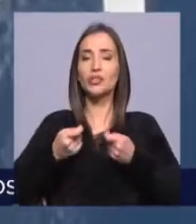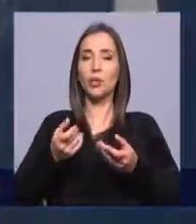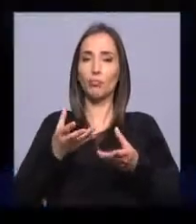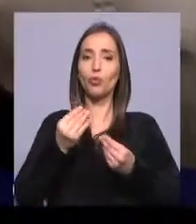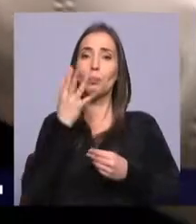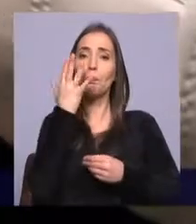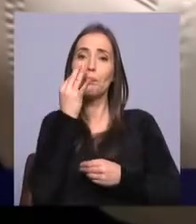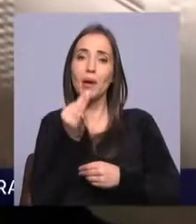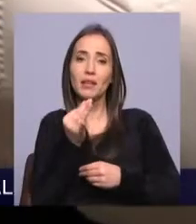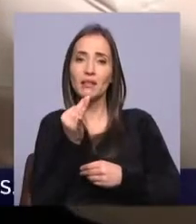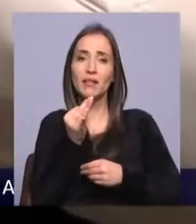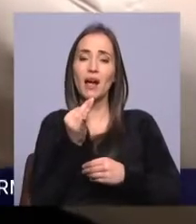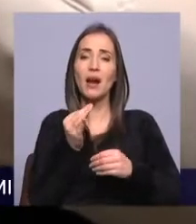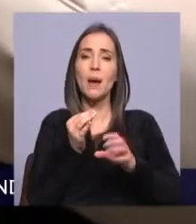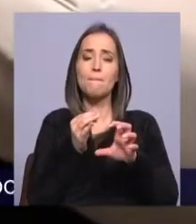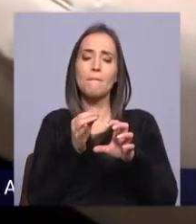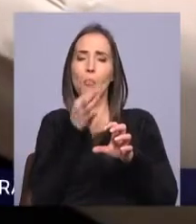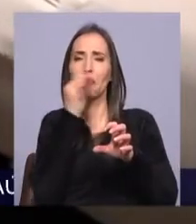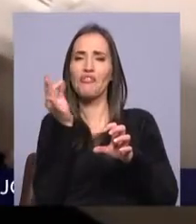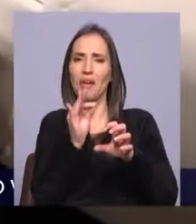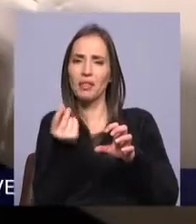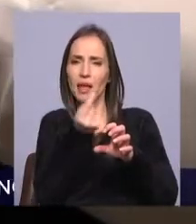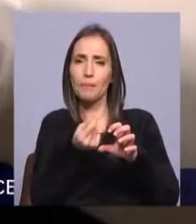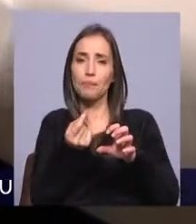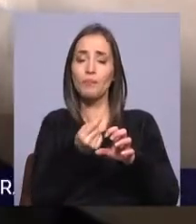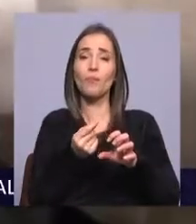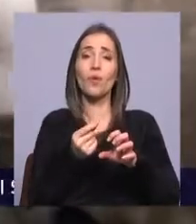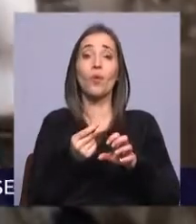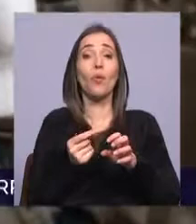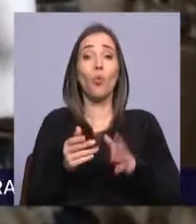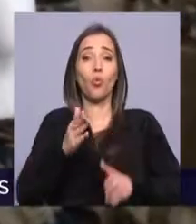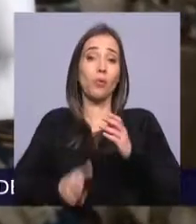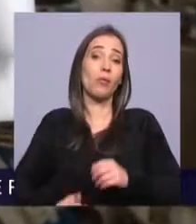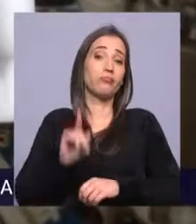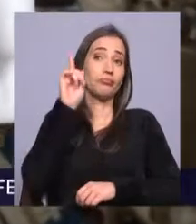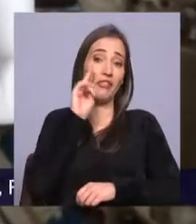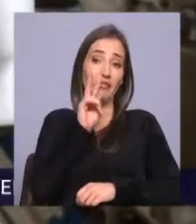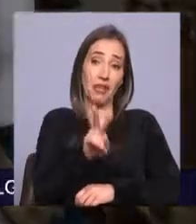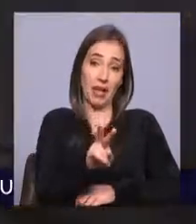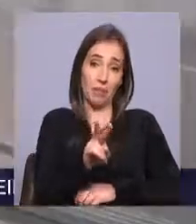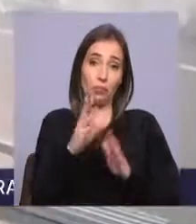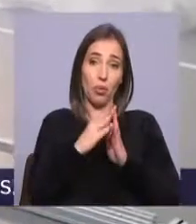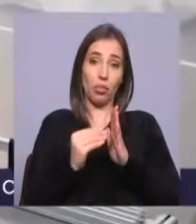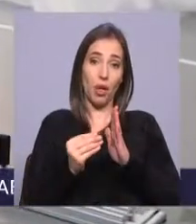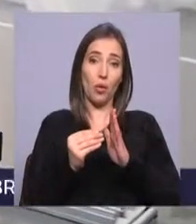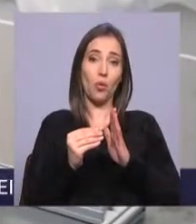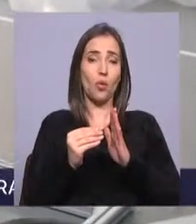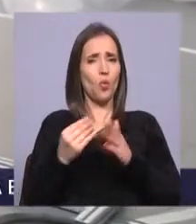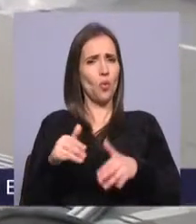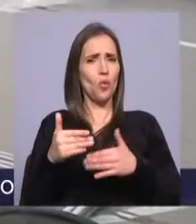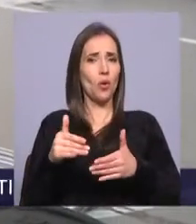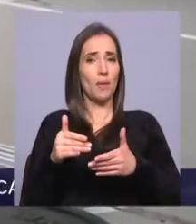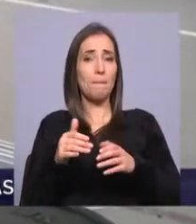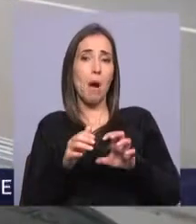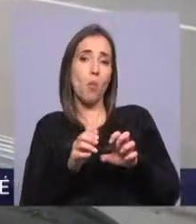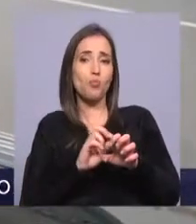mão mais perfeita. O robô foi lá para cima, é aquele que nós estamos aqui a ver, ainda numa versão um bocadinho mais rebuscada, digamos assim, da sua própria mão,